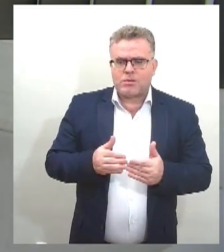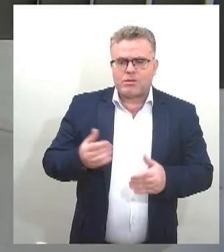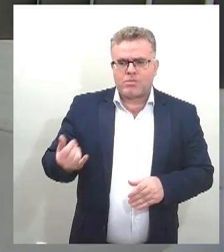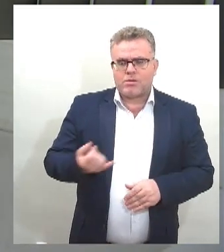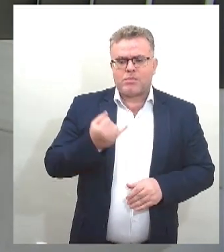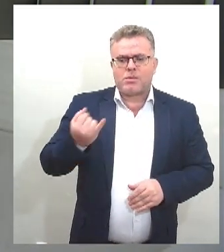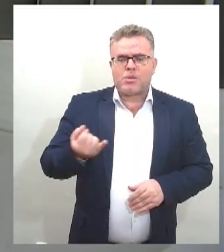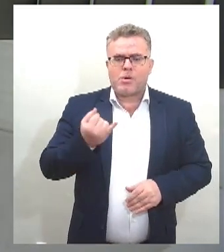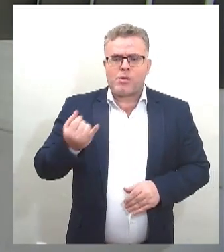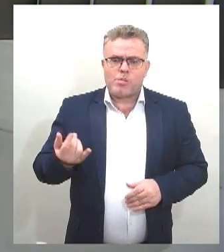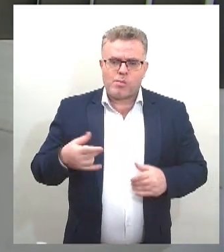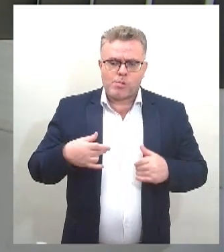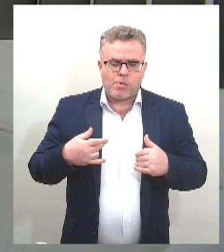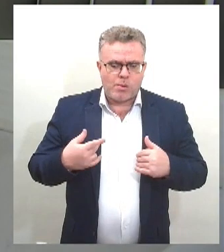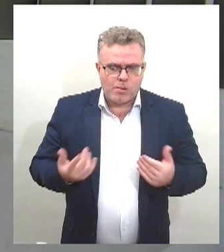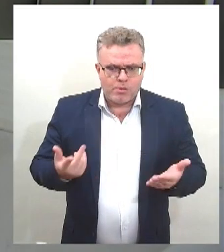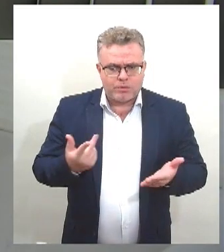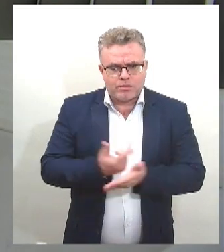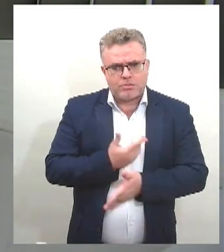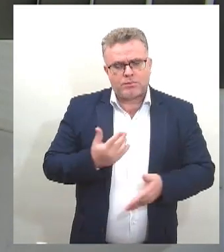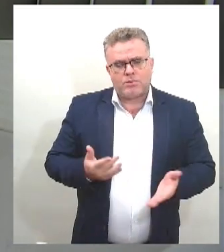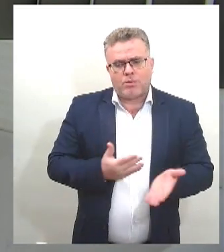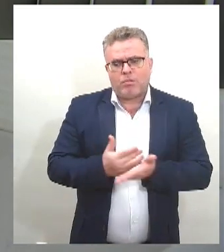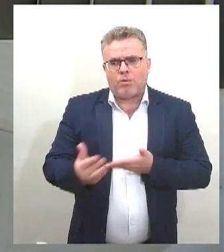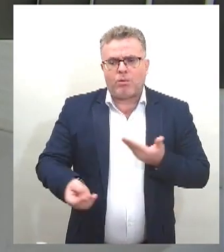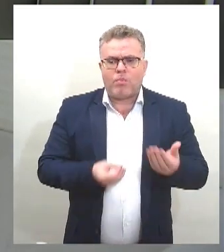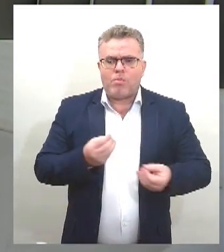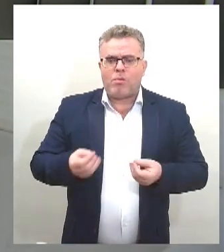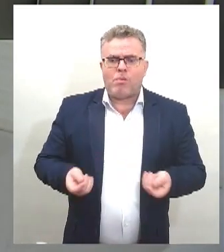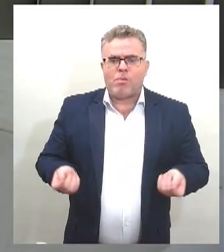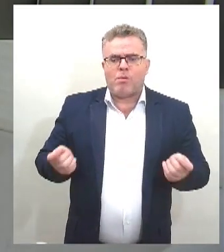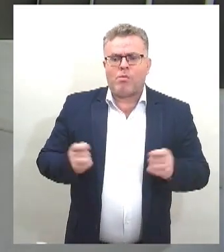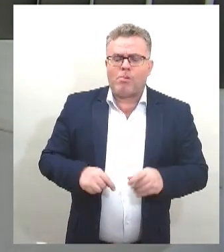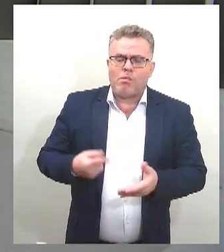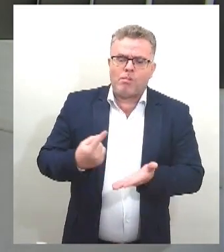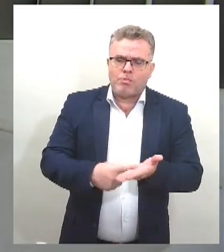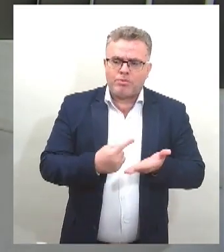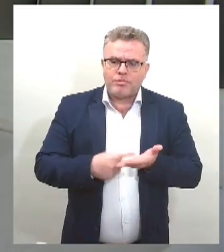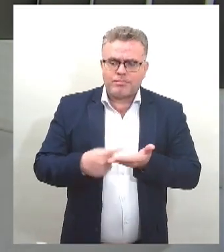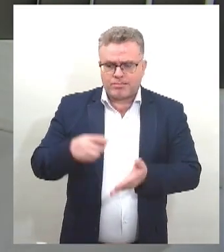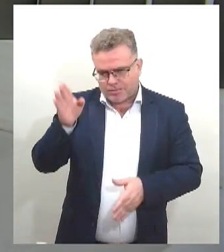a iniciativa de se tornar o Brasil uma república, não é isso?